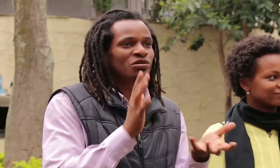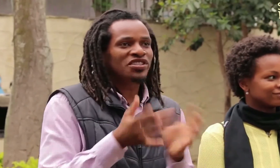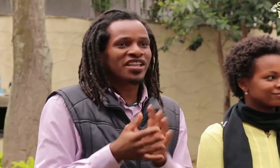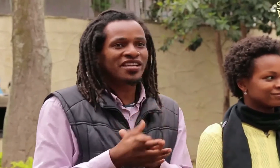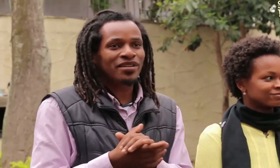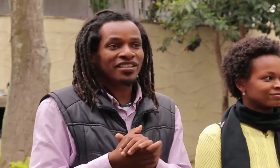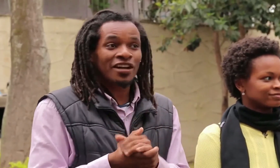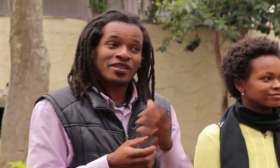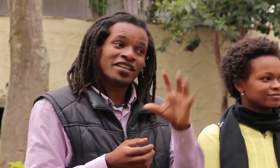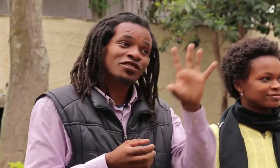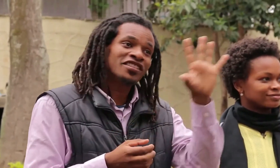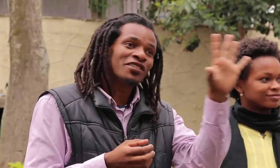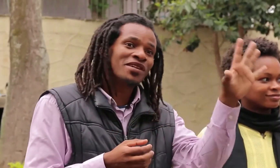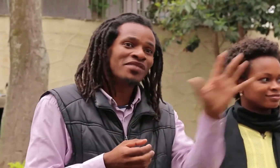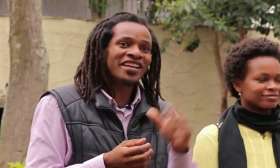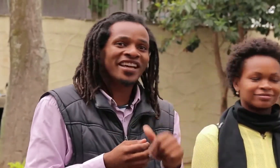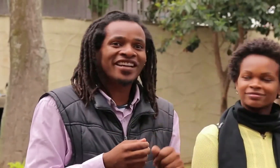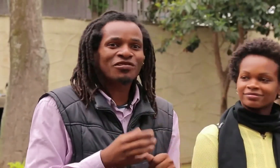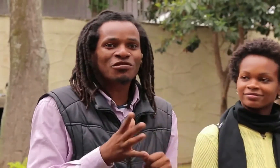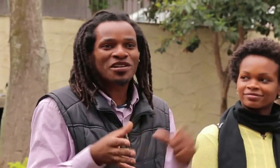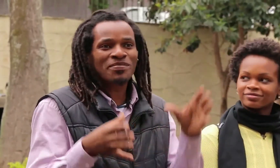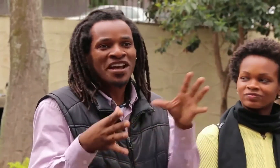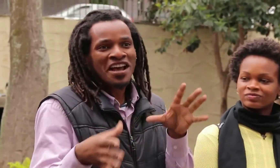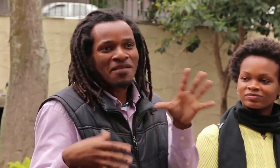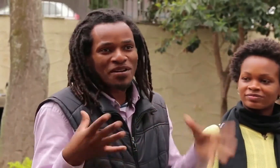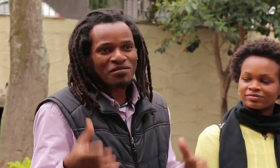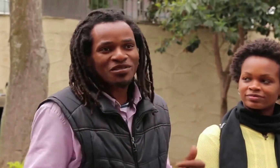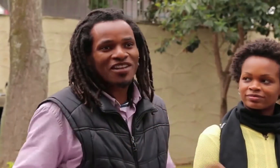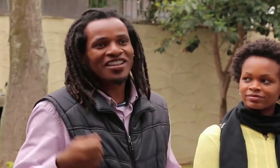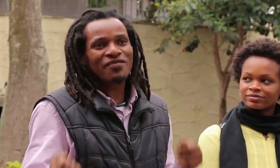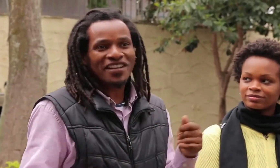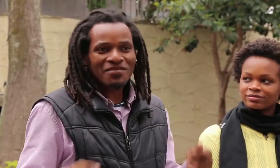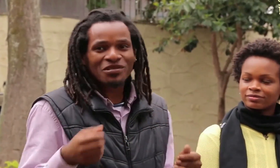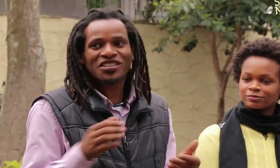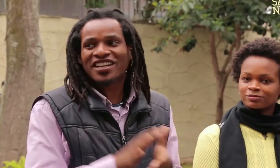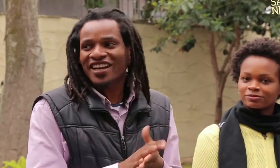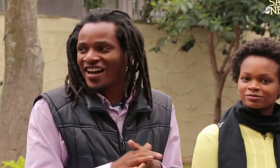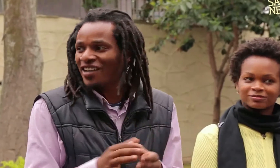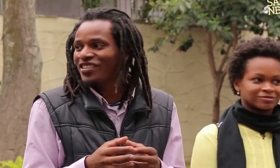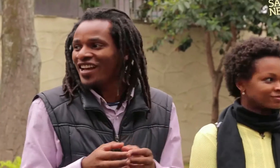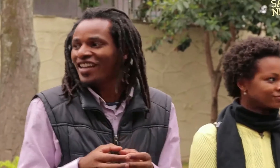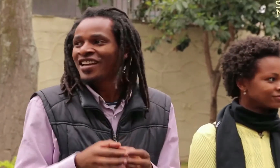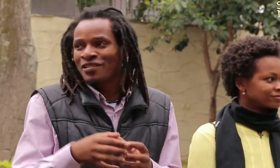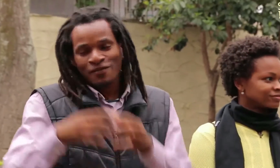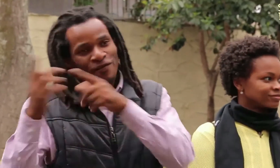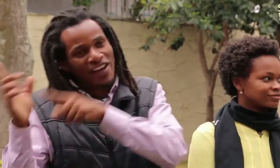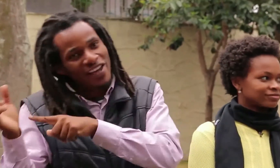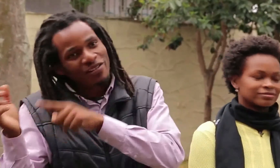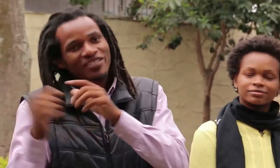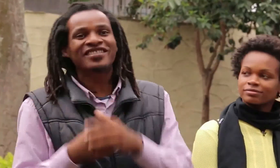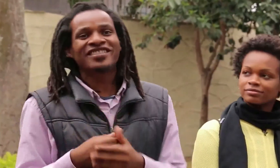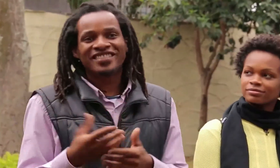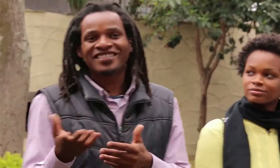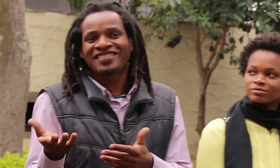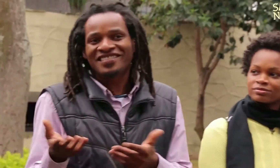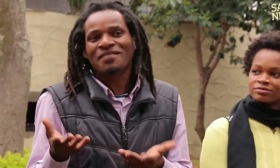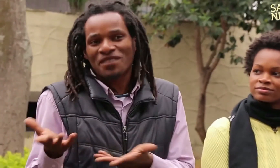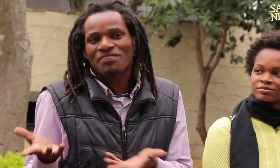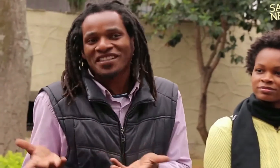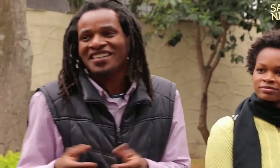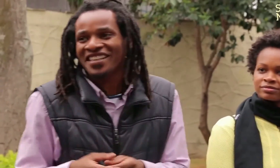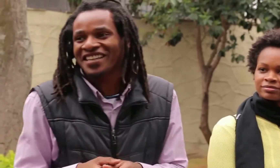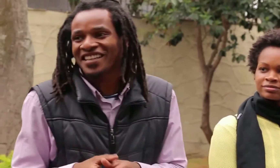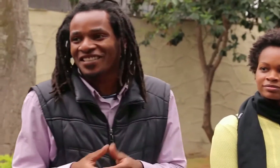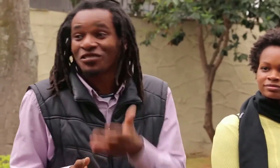o berço do samba e tal, mas aí você tem uma Mangueira cuja a percussão, a levada musical, né, veio